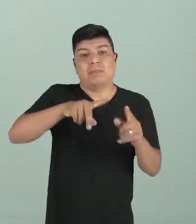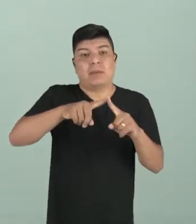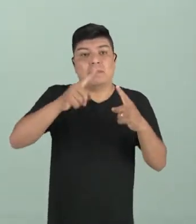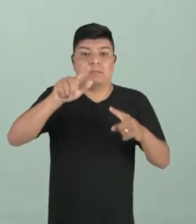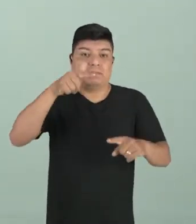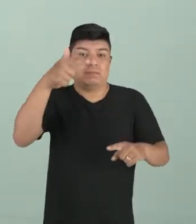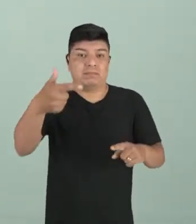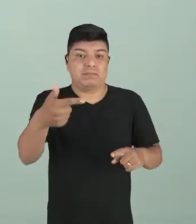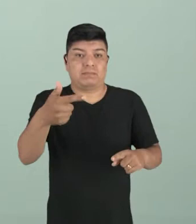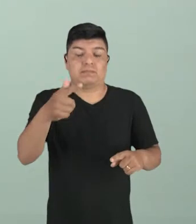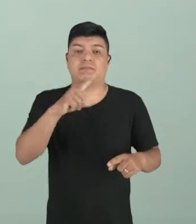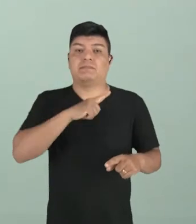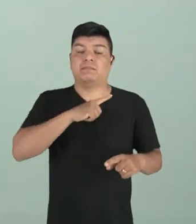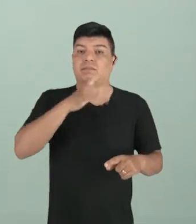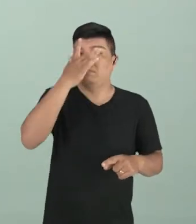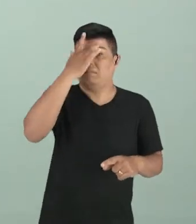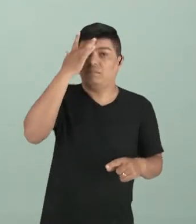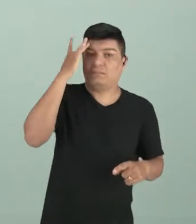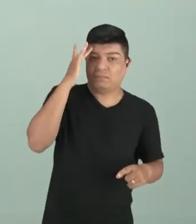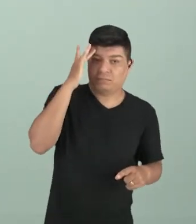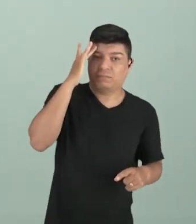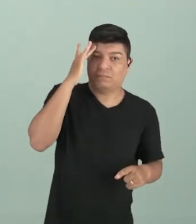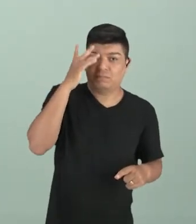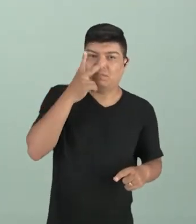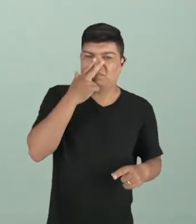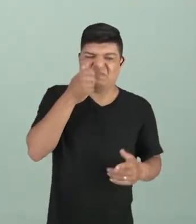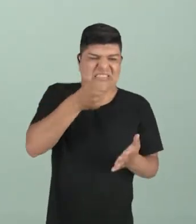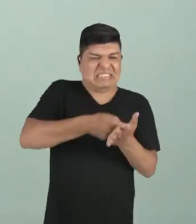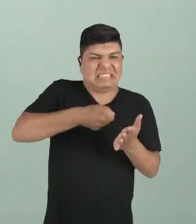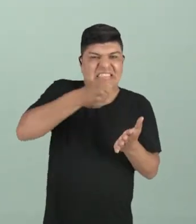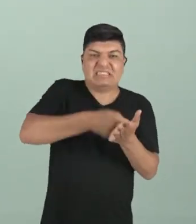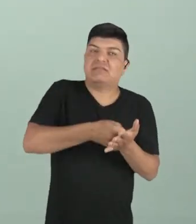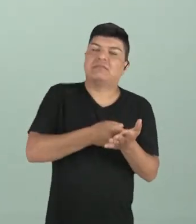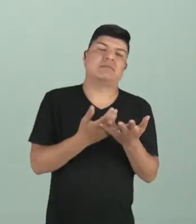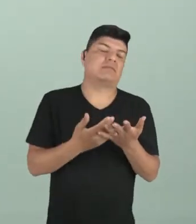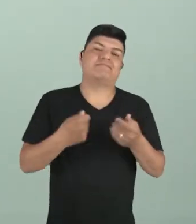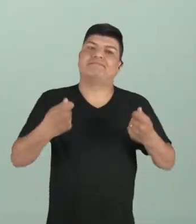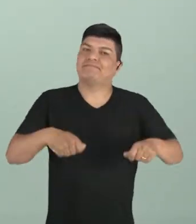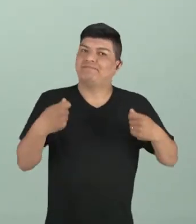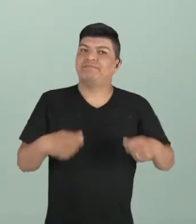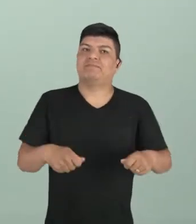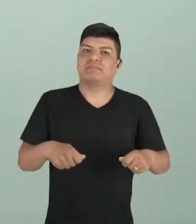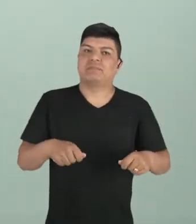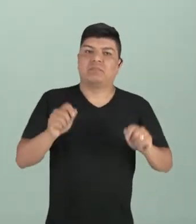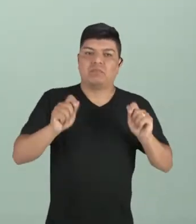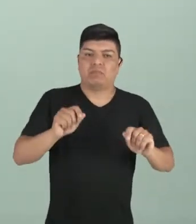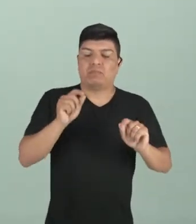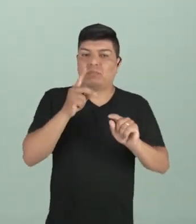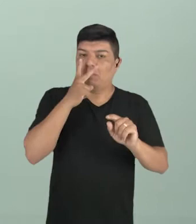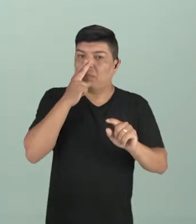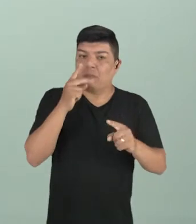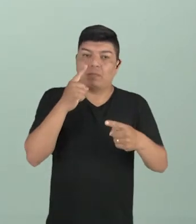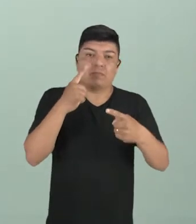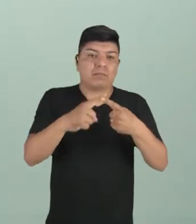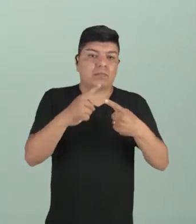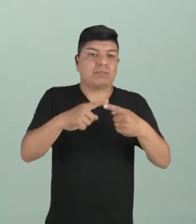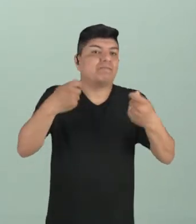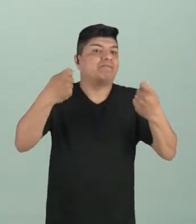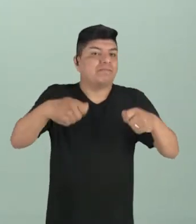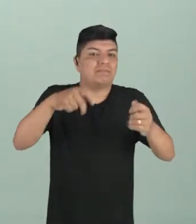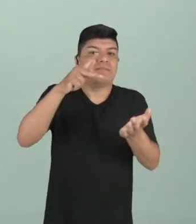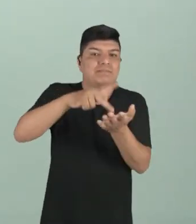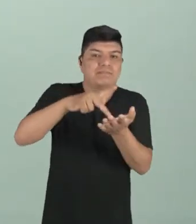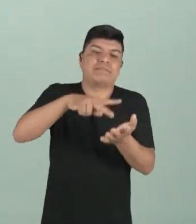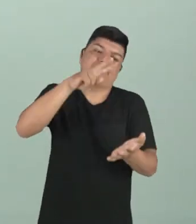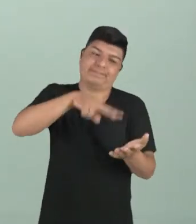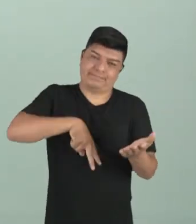outras pessoas, ler se torna uma obrigatoriedade, só faz isso, né, só lê quando tem que fazer,